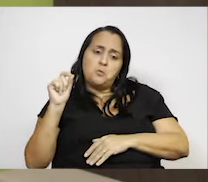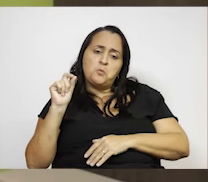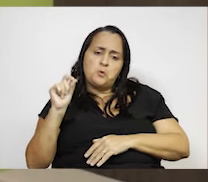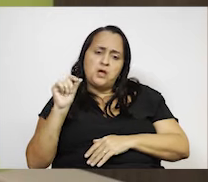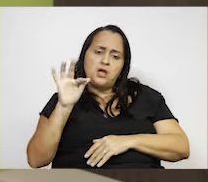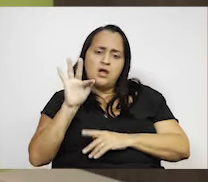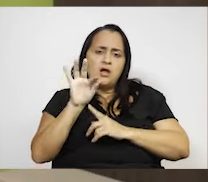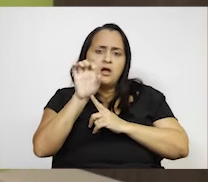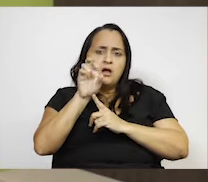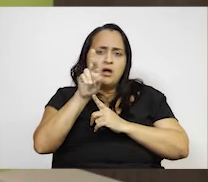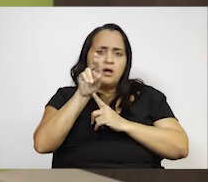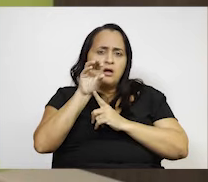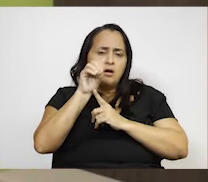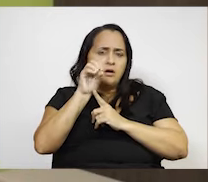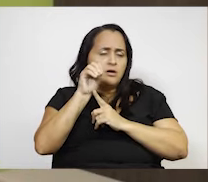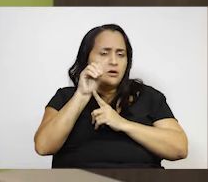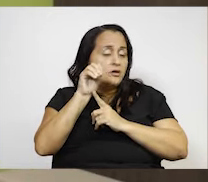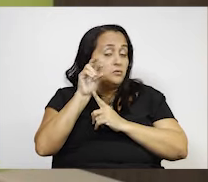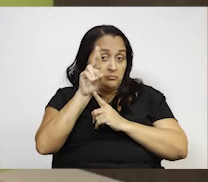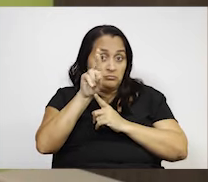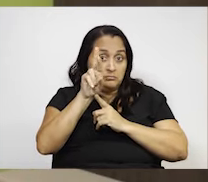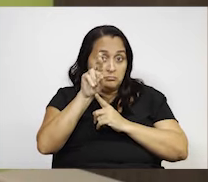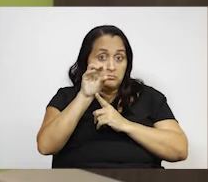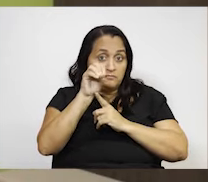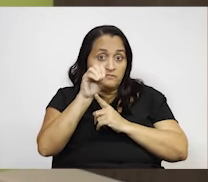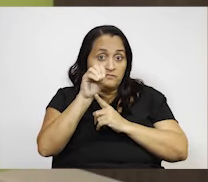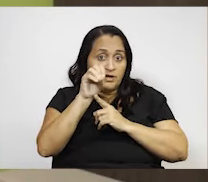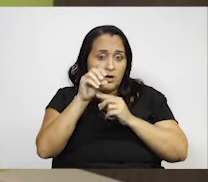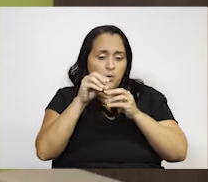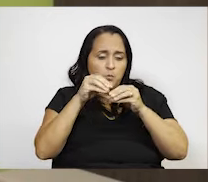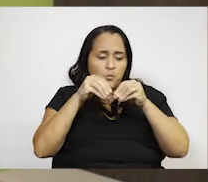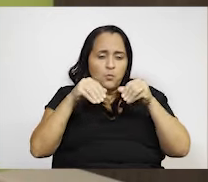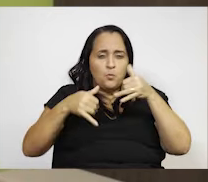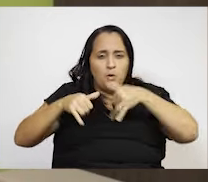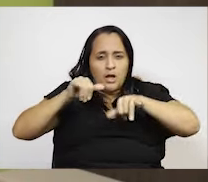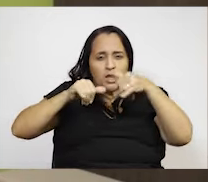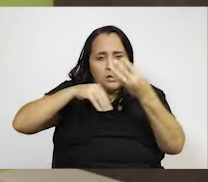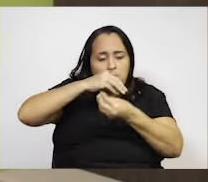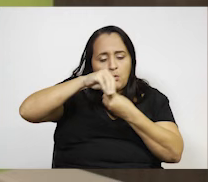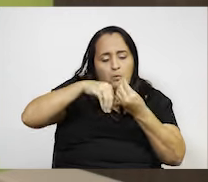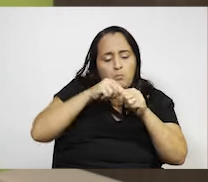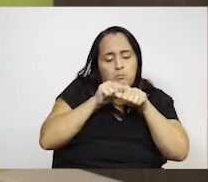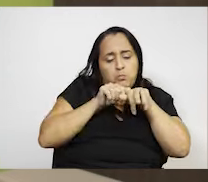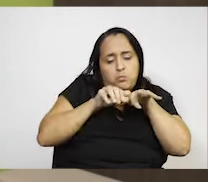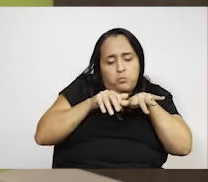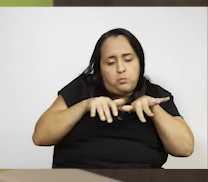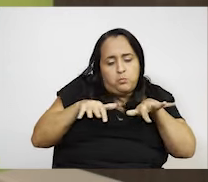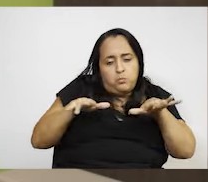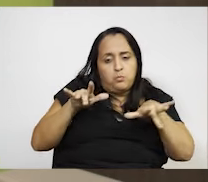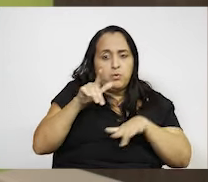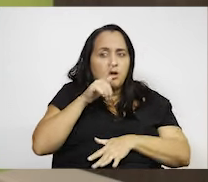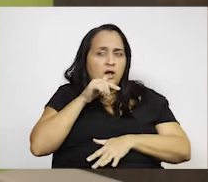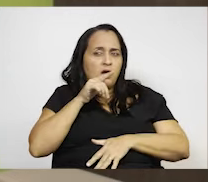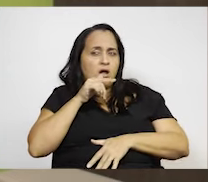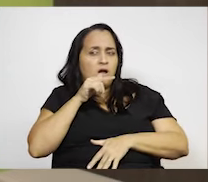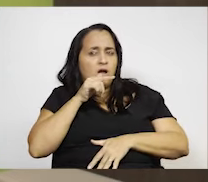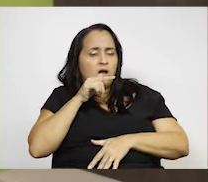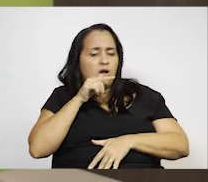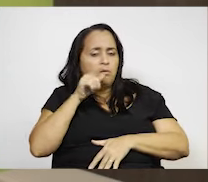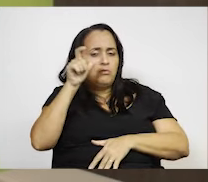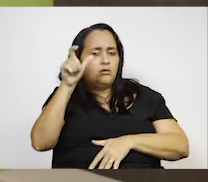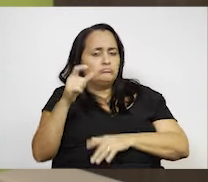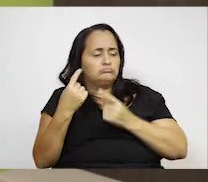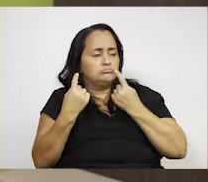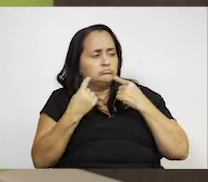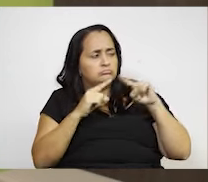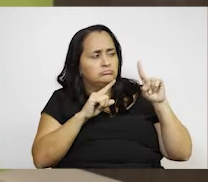nocivo à saúde do homem. Existe sim um percentual de ferro na água. Então foi o contra-argumento que